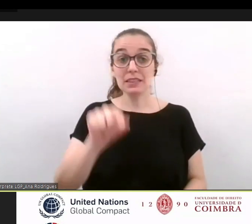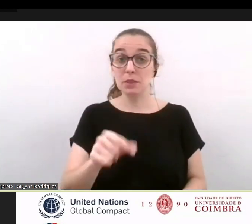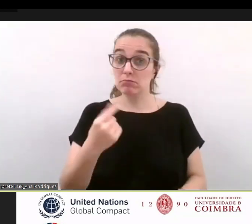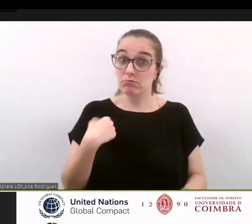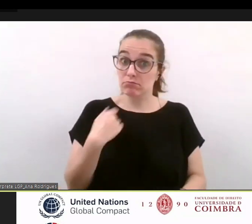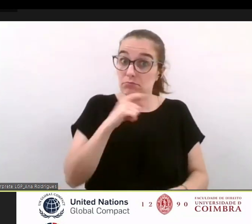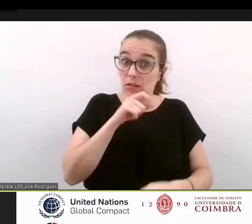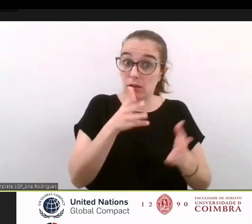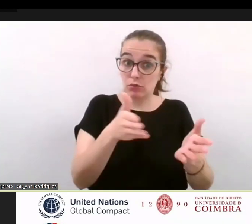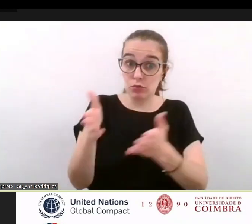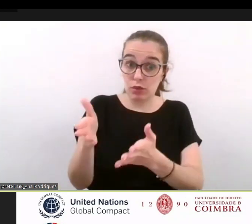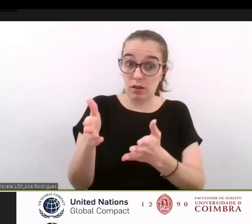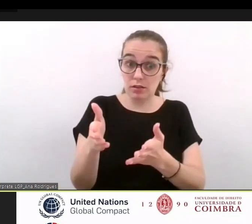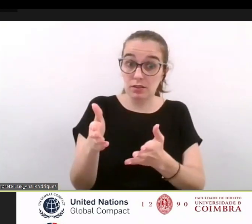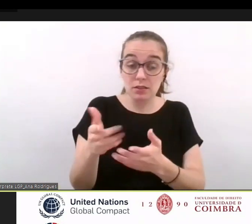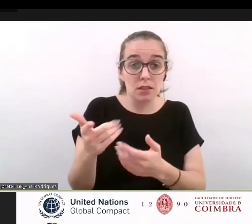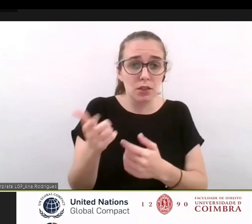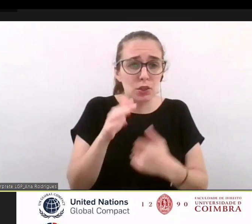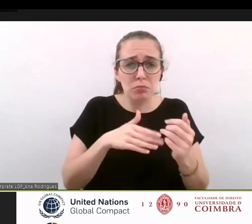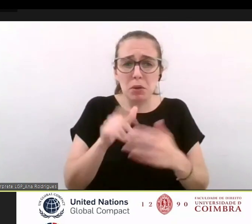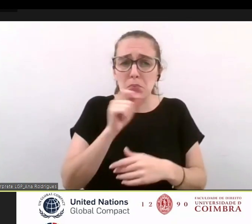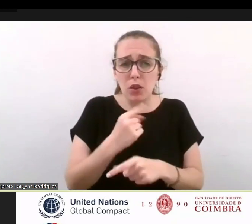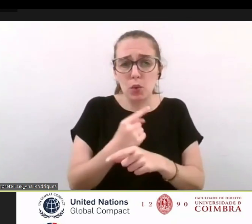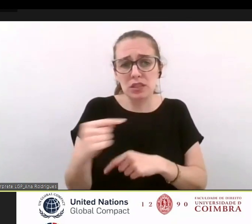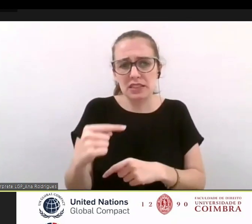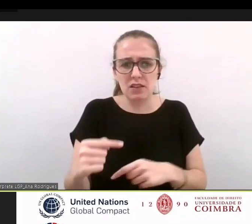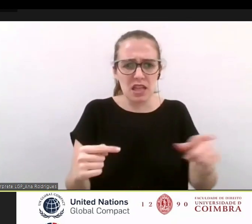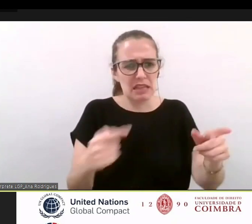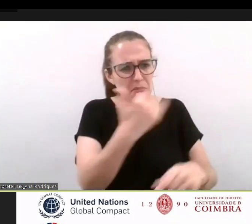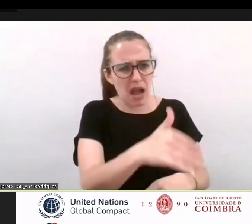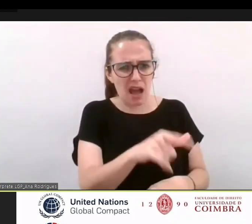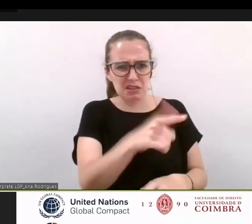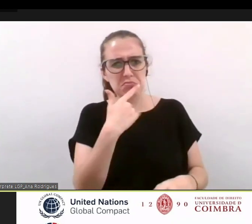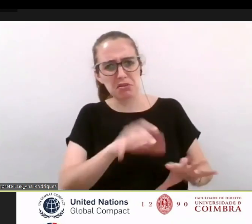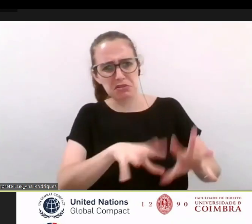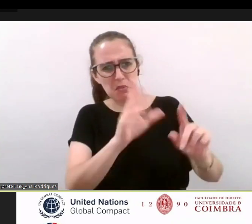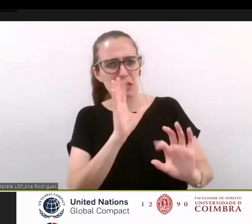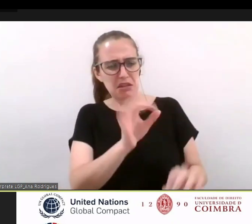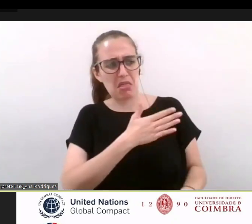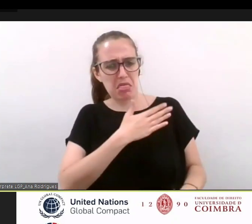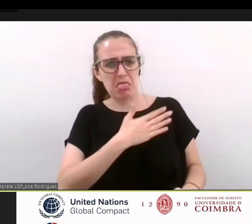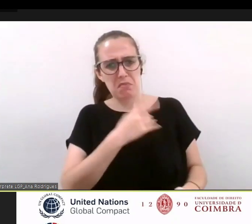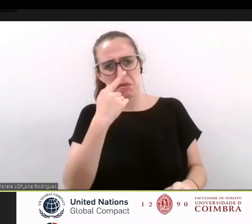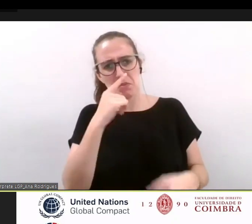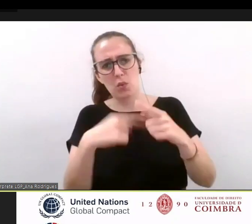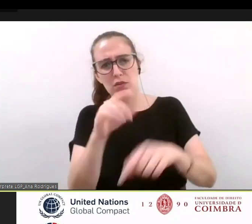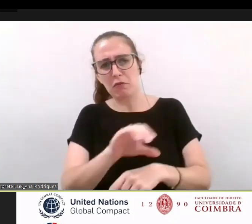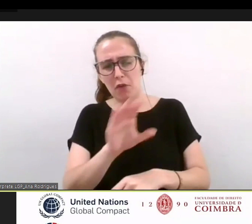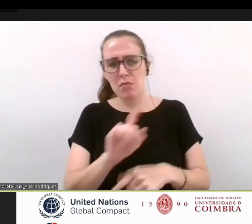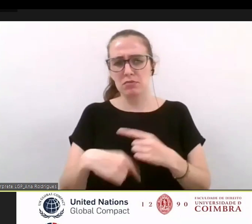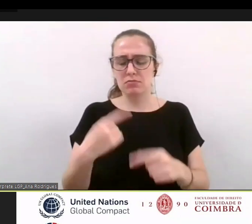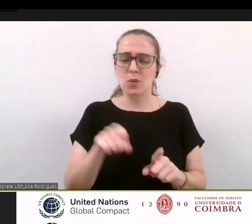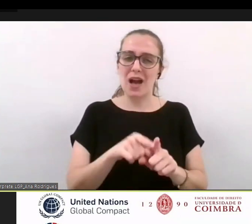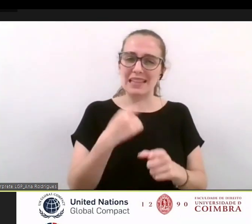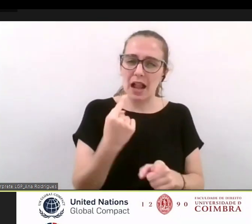podemos contribuir, nem que seja de uma forma negativa, dizendo este tipo de desenvolvimento não queremos, queremos outra coisa, não sabemos bem o quê,